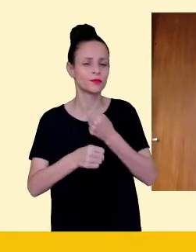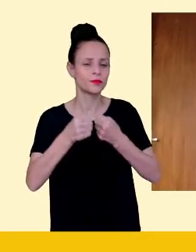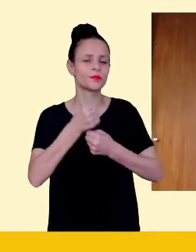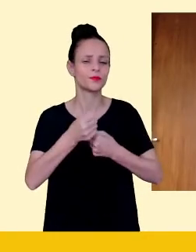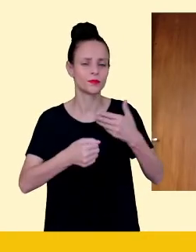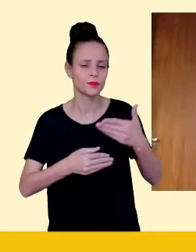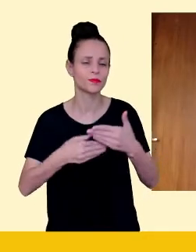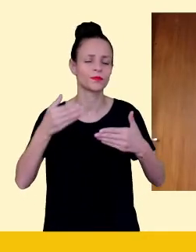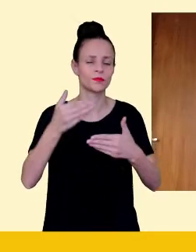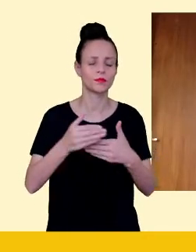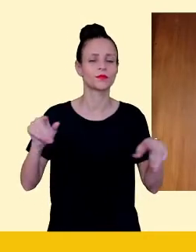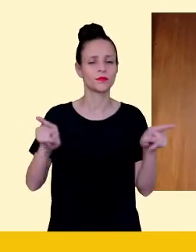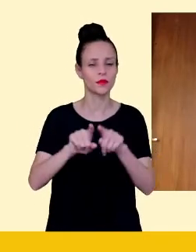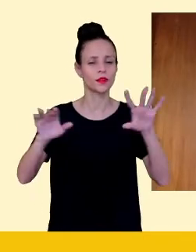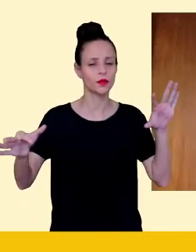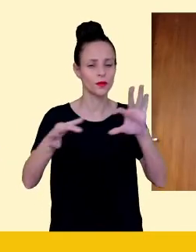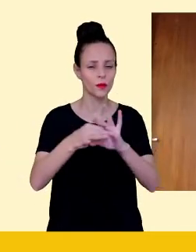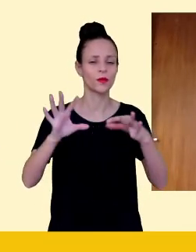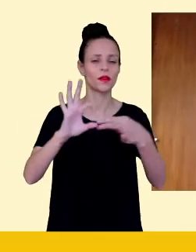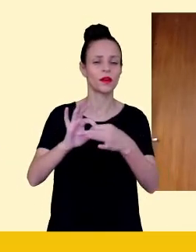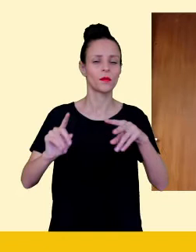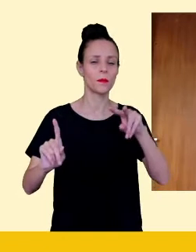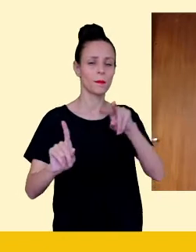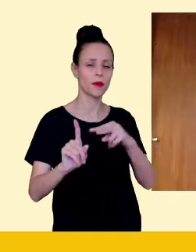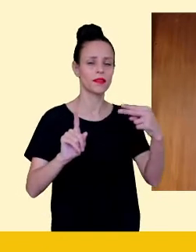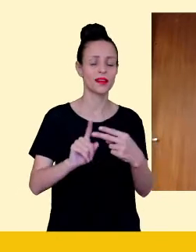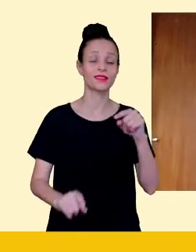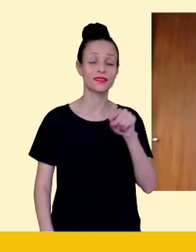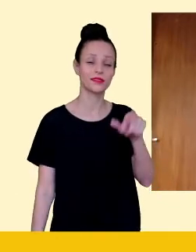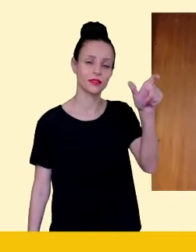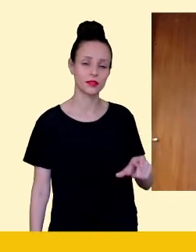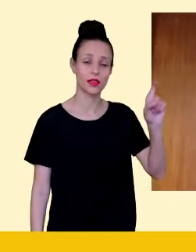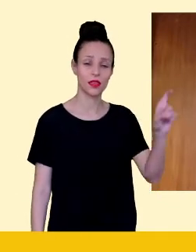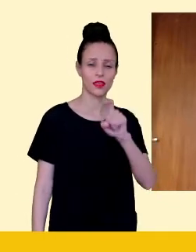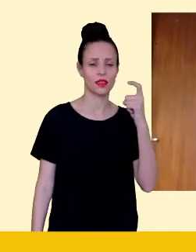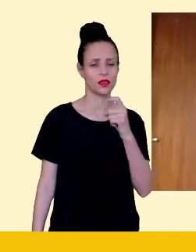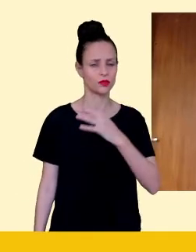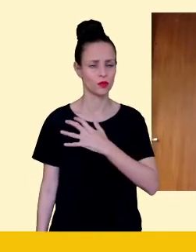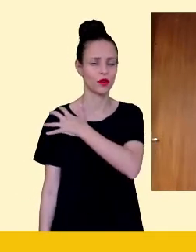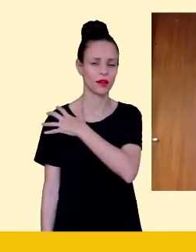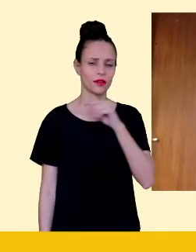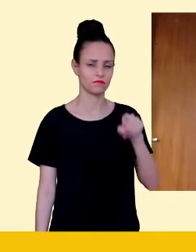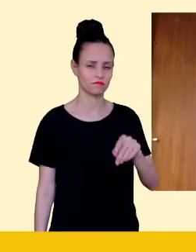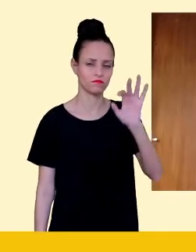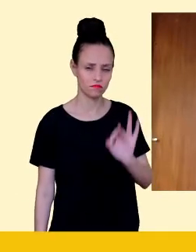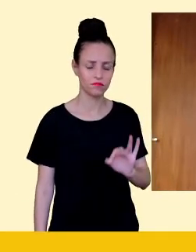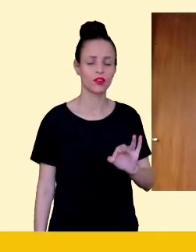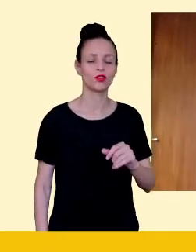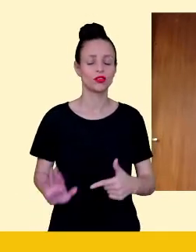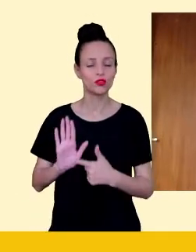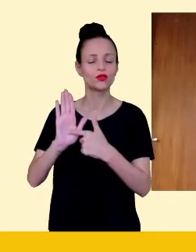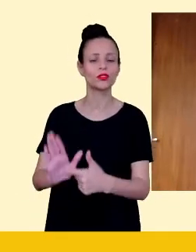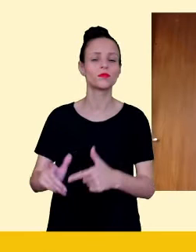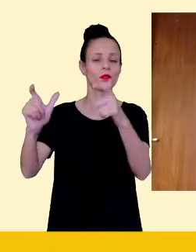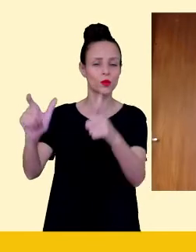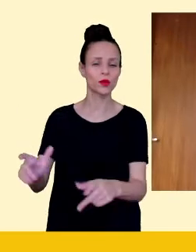se tensionando a partir do encontro com os olhares para esse material desses ex-guardas, justamente nesses processos de